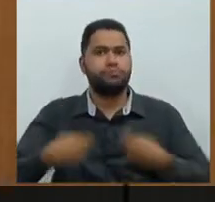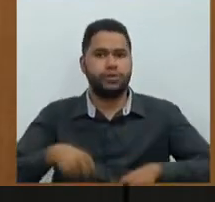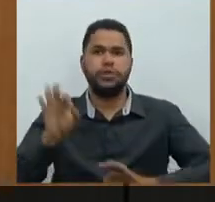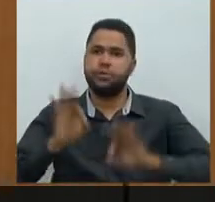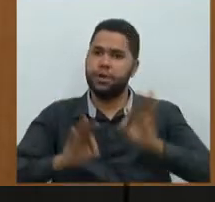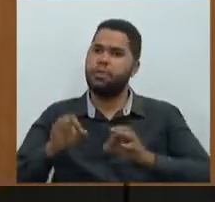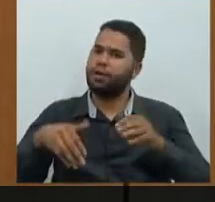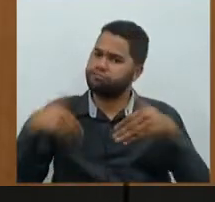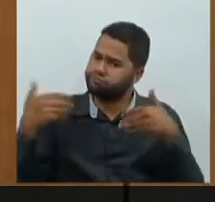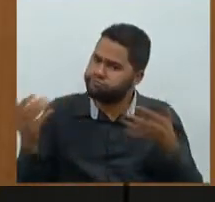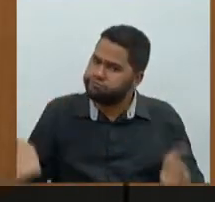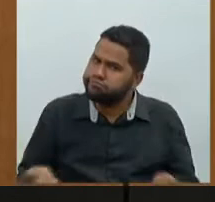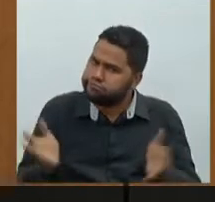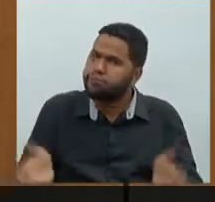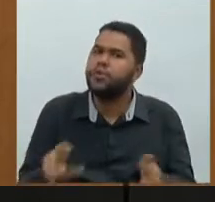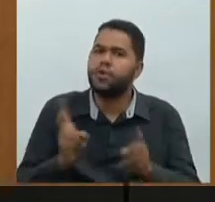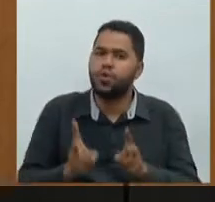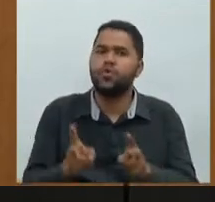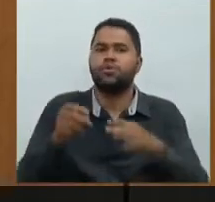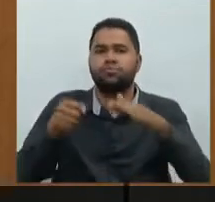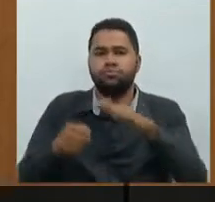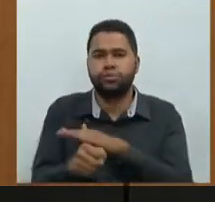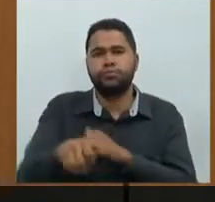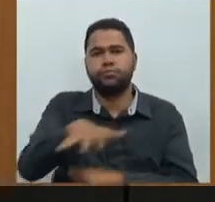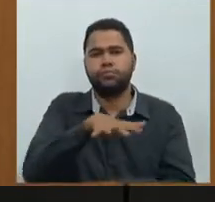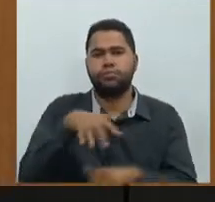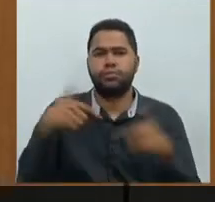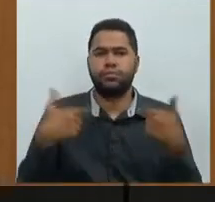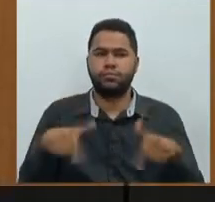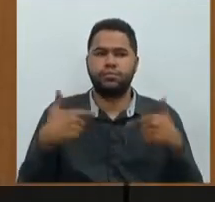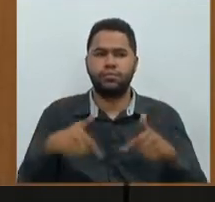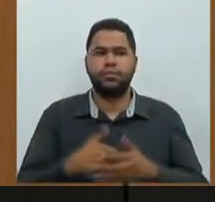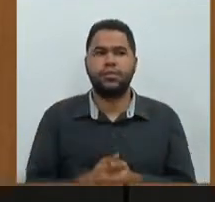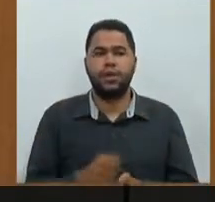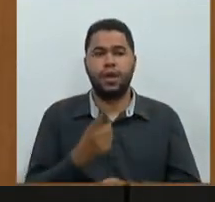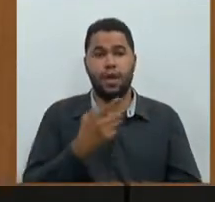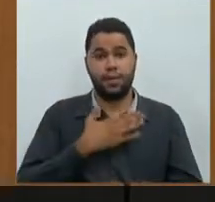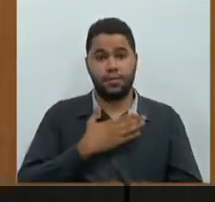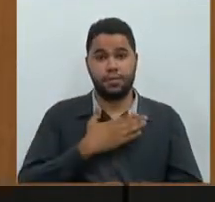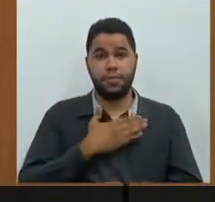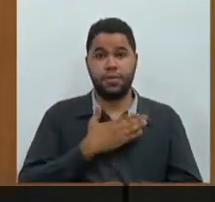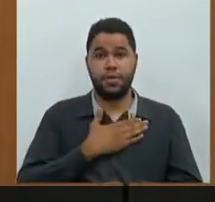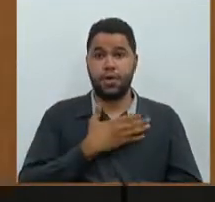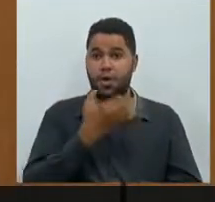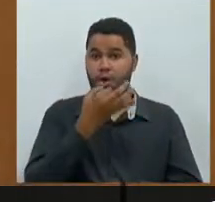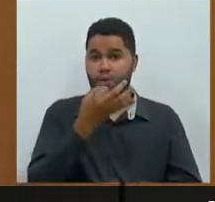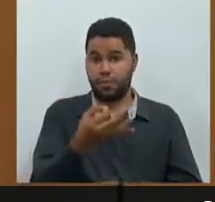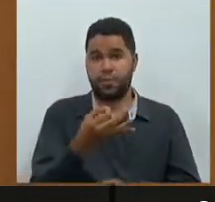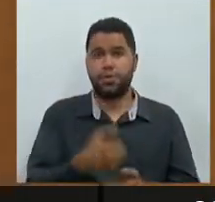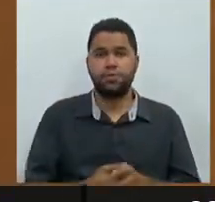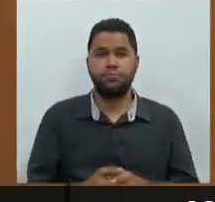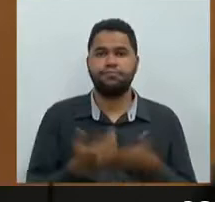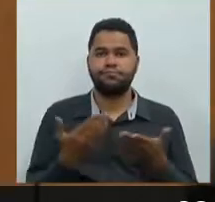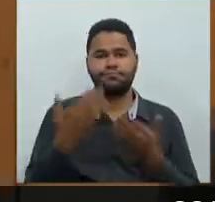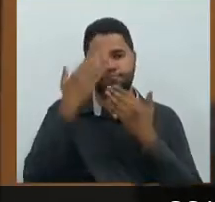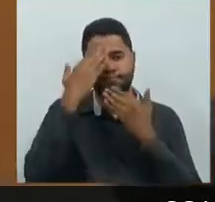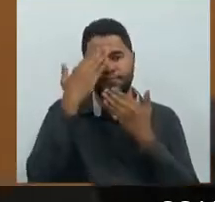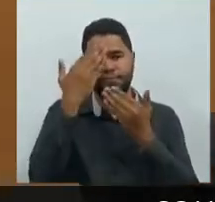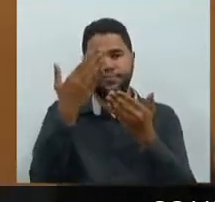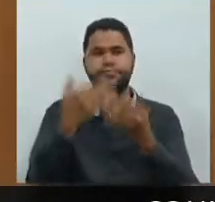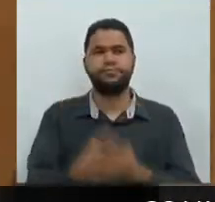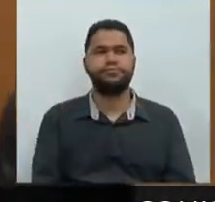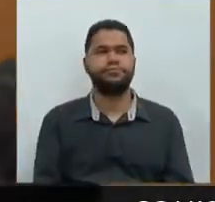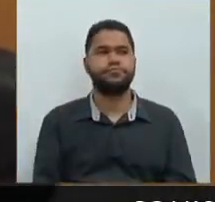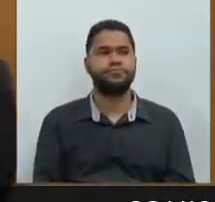meninos possam ir realmente para o mercado de trabalho. Né? Essa é a minha opinião. Obrigado, agradeço a oportunidade.